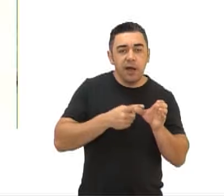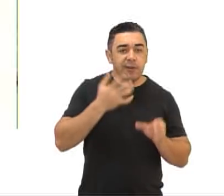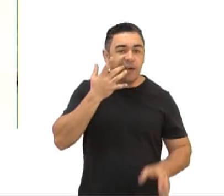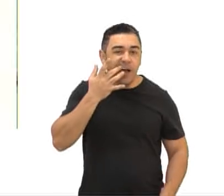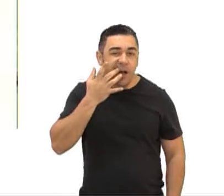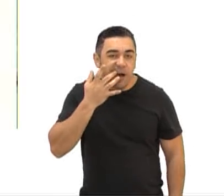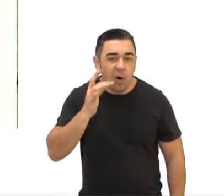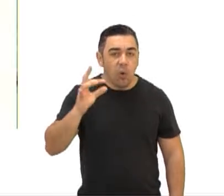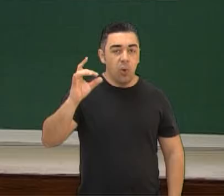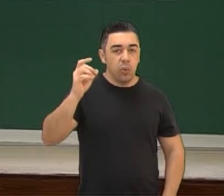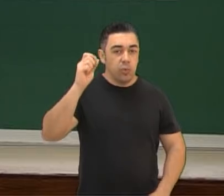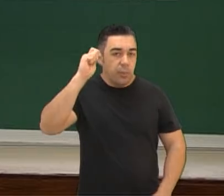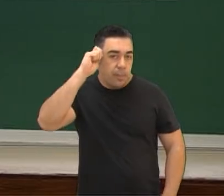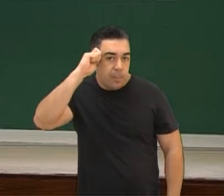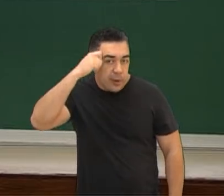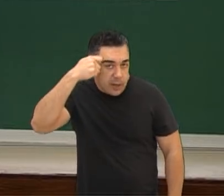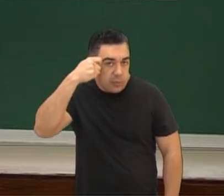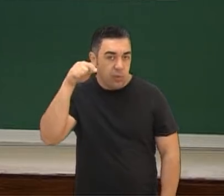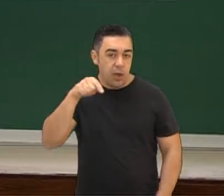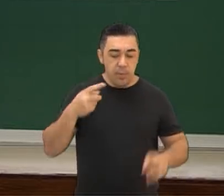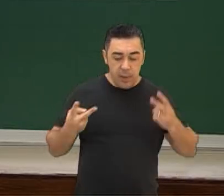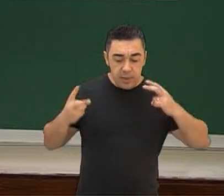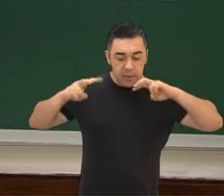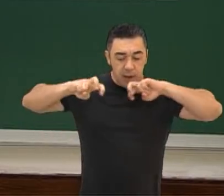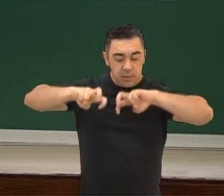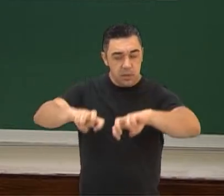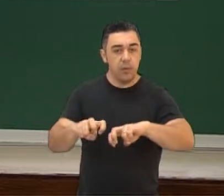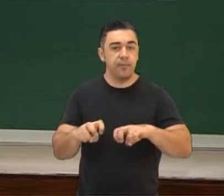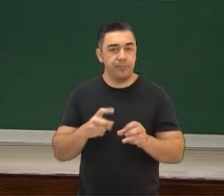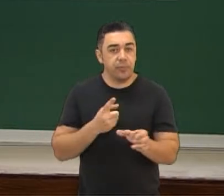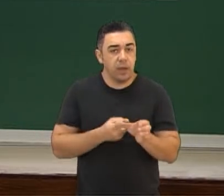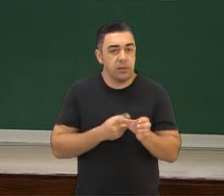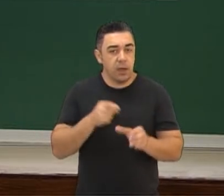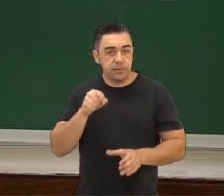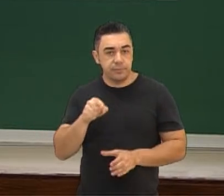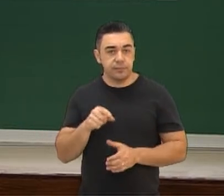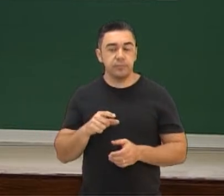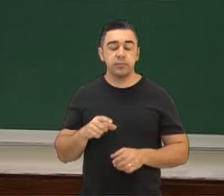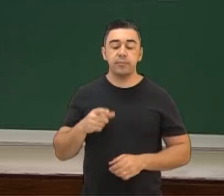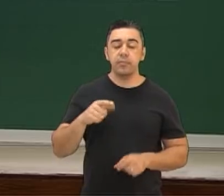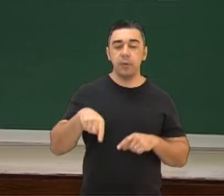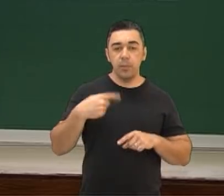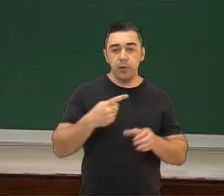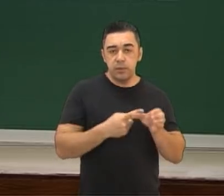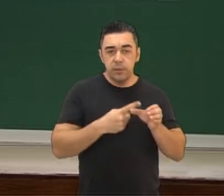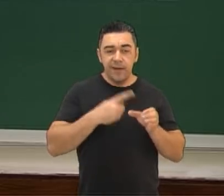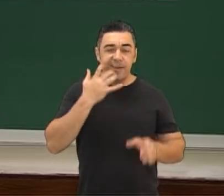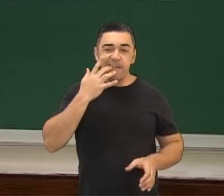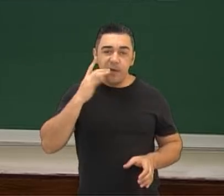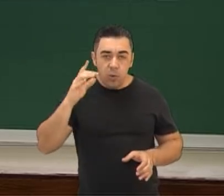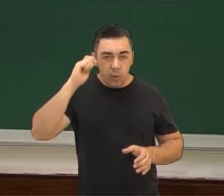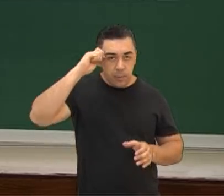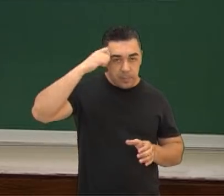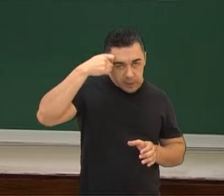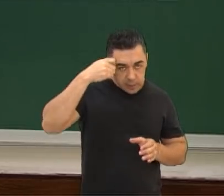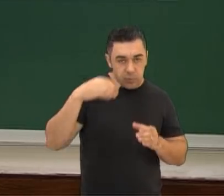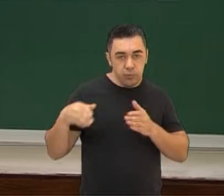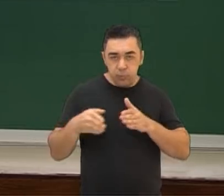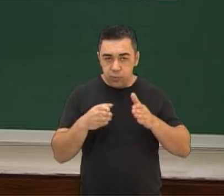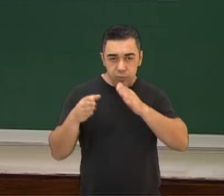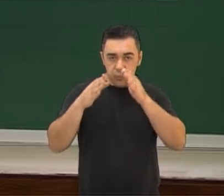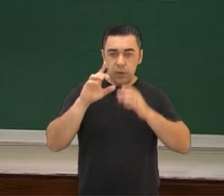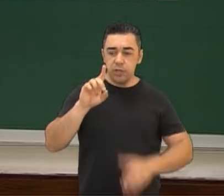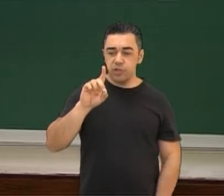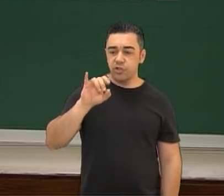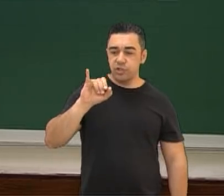dos recursos minerais daquela região. Depois, nós vamos ter a ligação ali de Ouro Preto até Diamantina. E mais